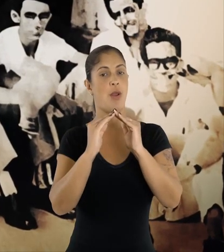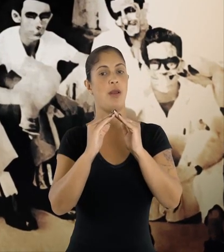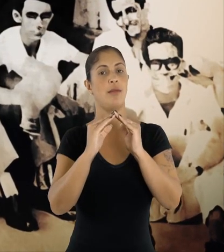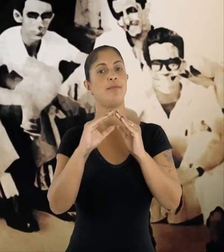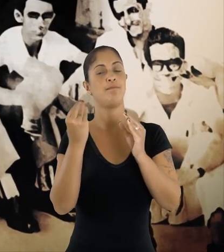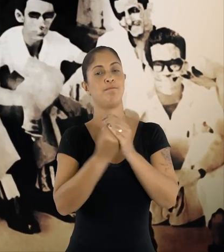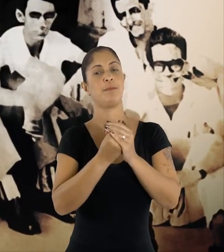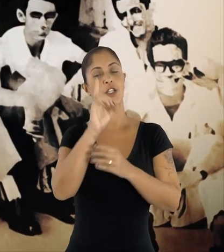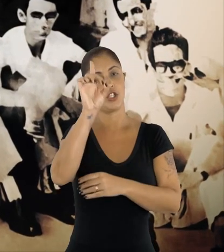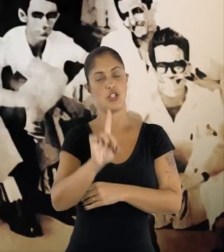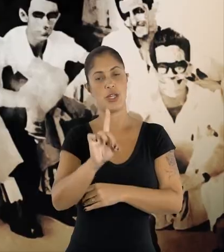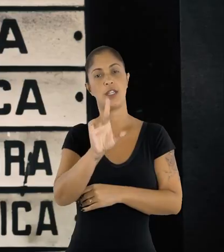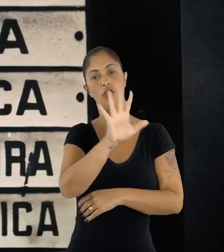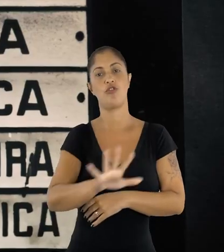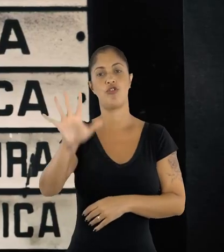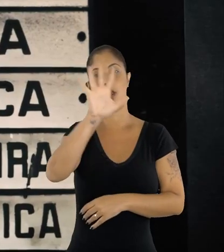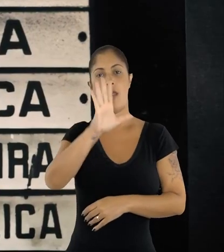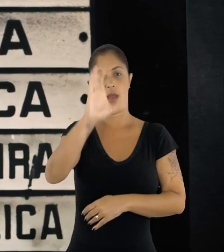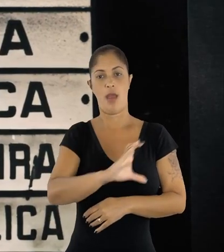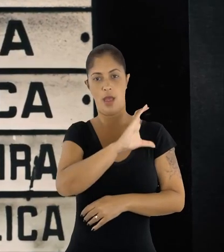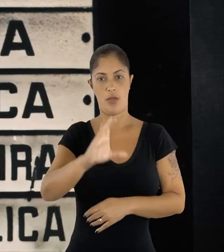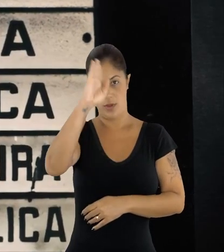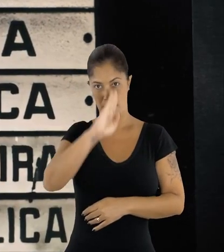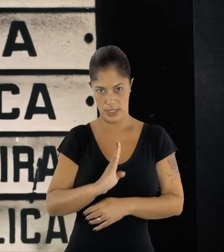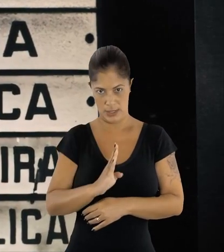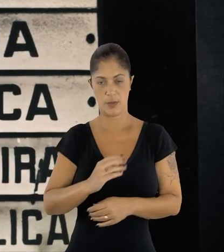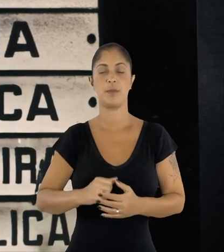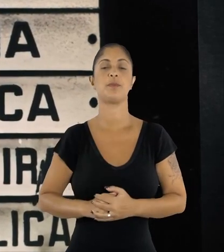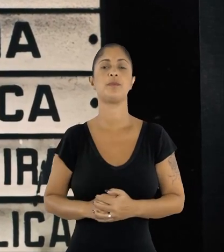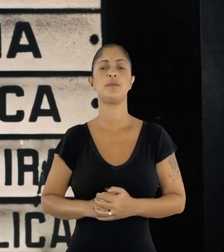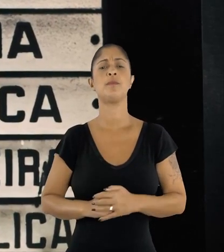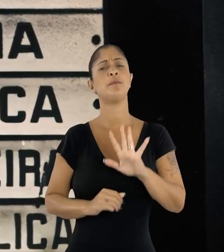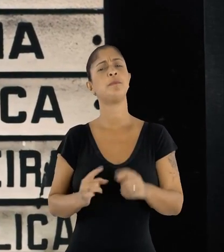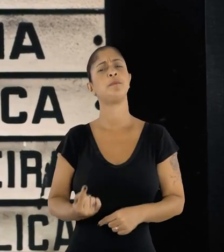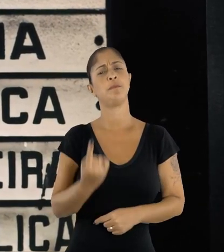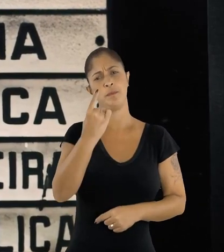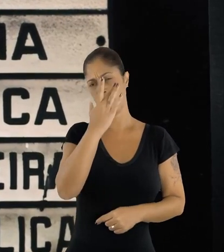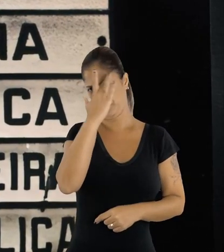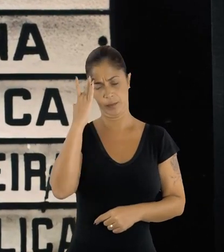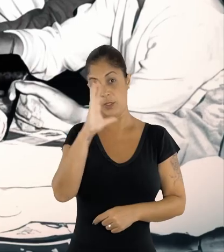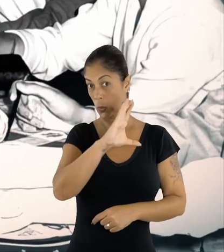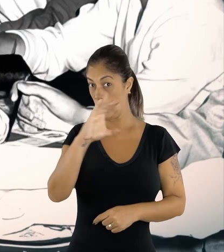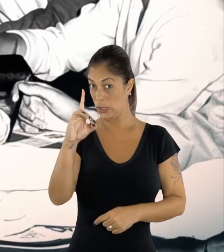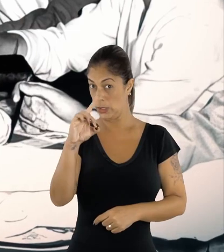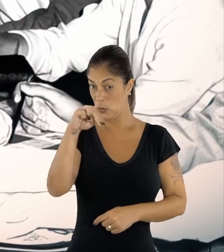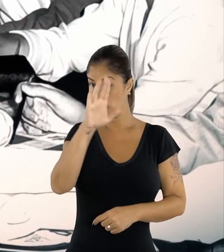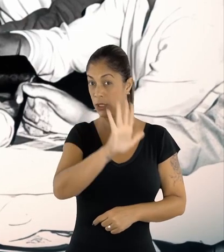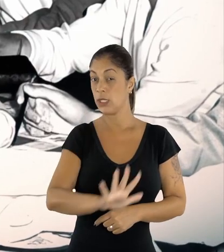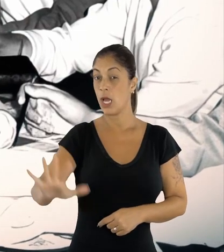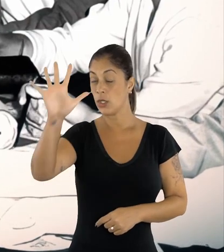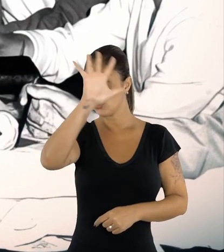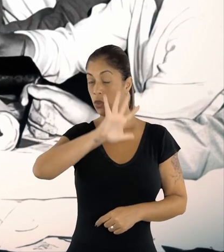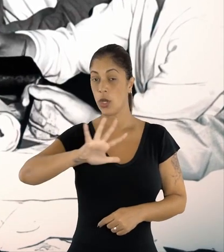morava também o pessoal da Direção-Geral da Ação Católica Brasileira. E um deles